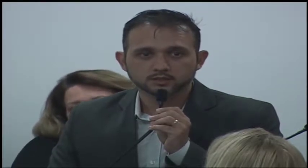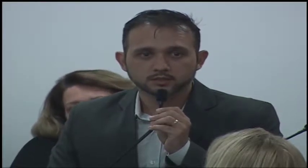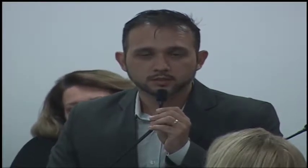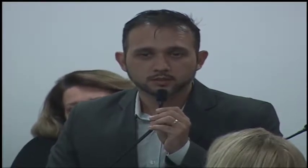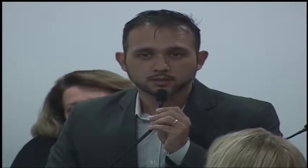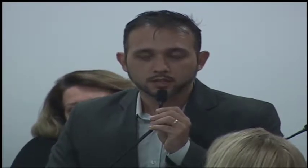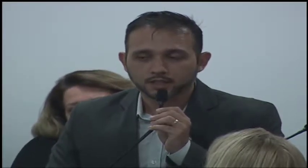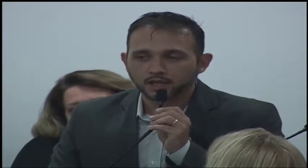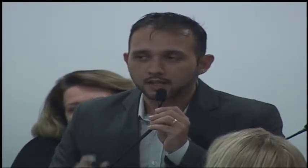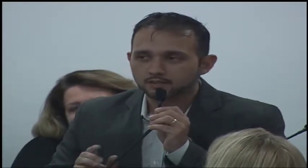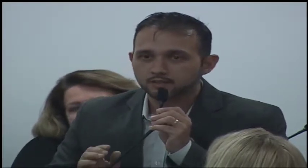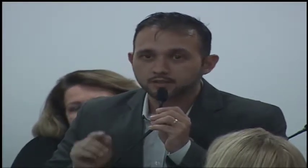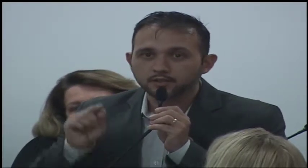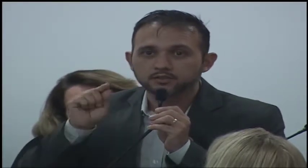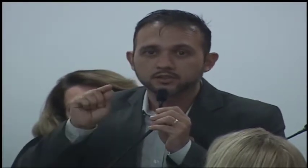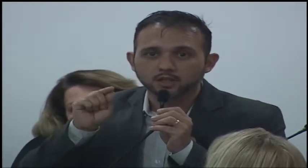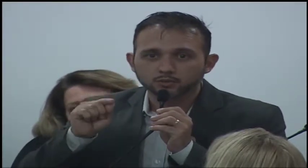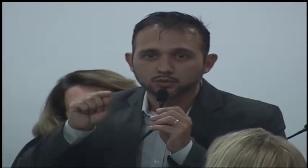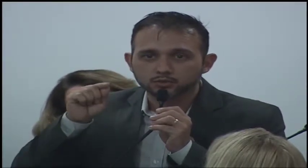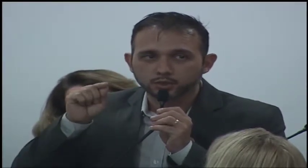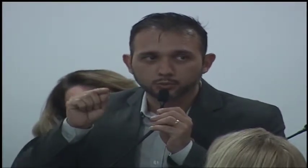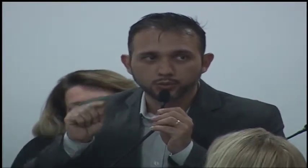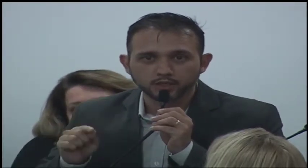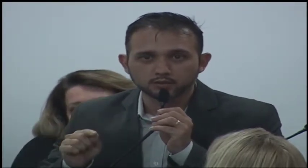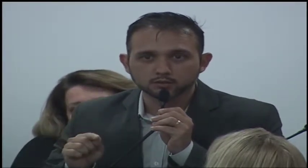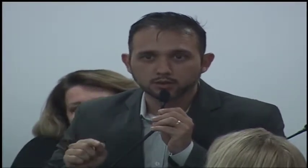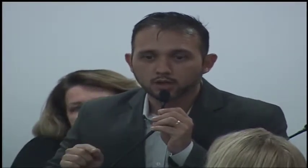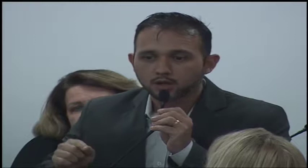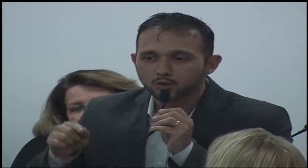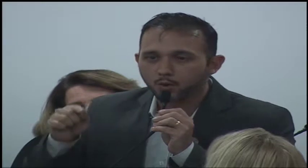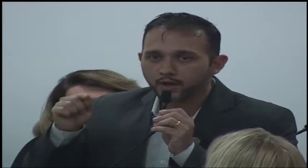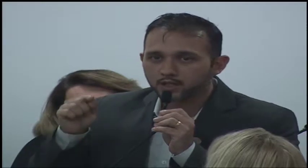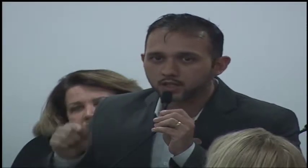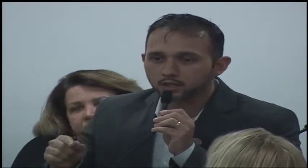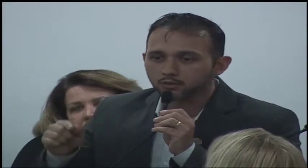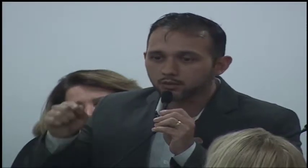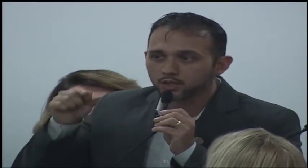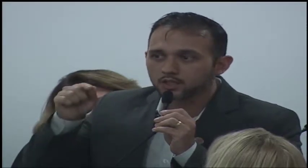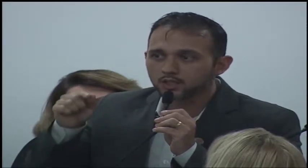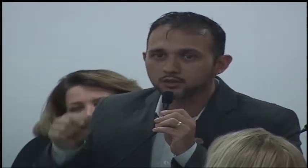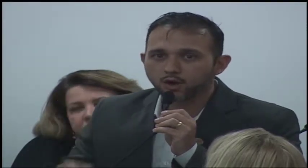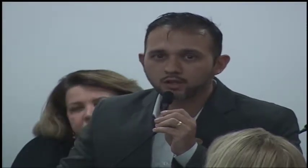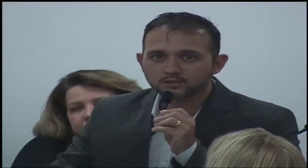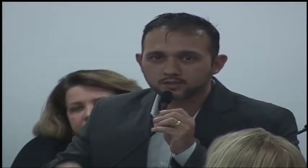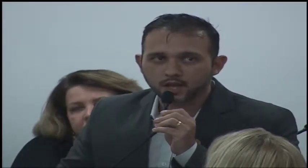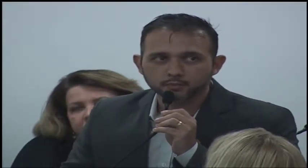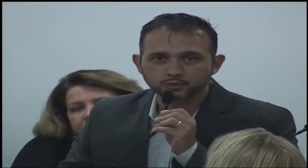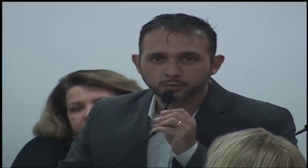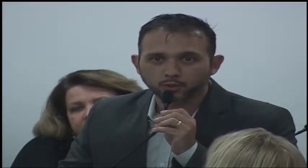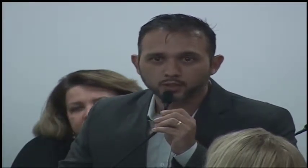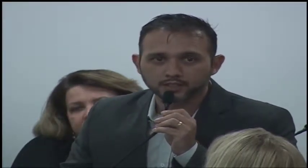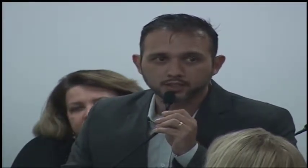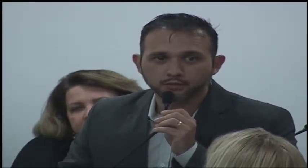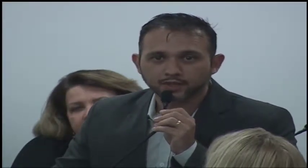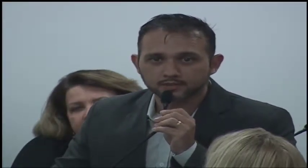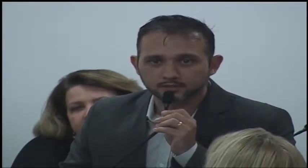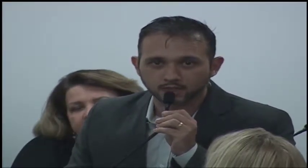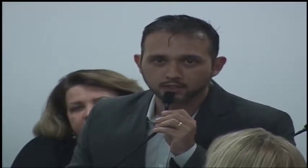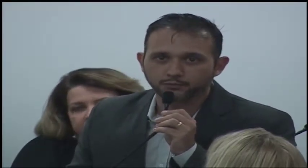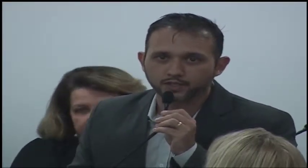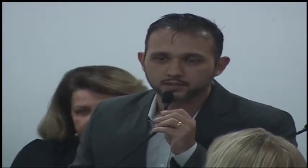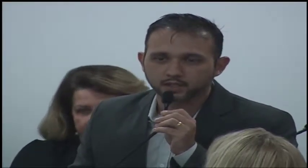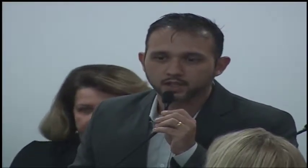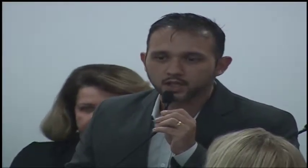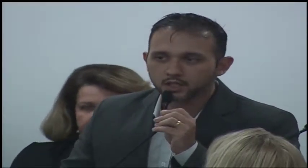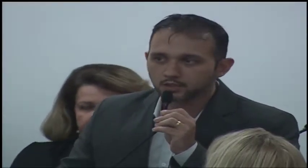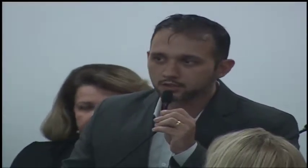importante. Graças a Deus estamos contribuindo com aquilo que nós temos prerrogativa sim